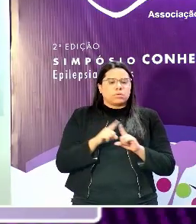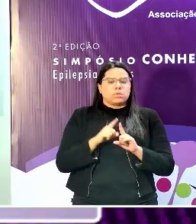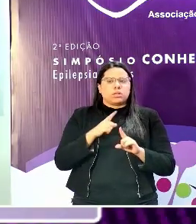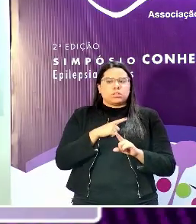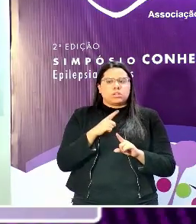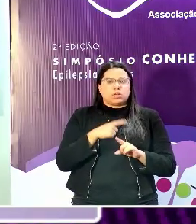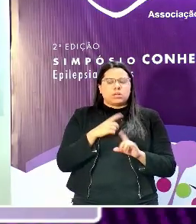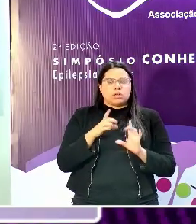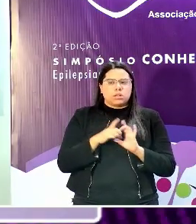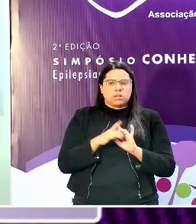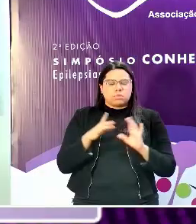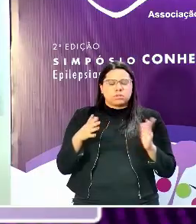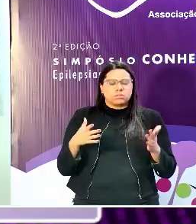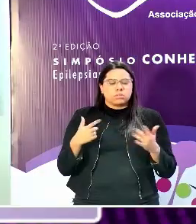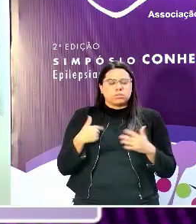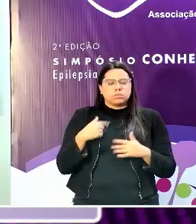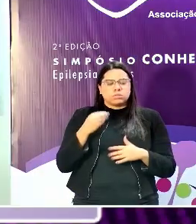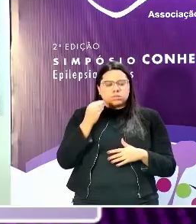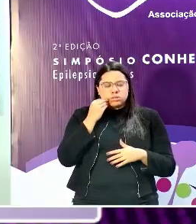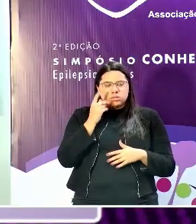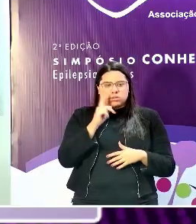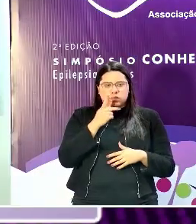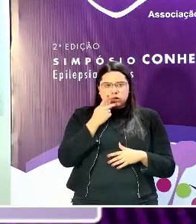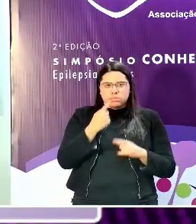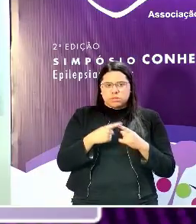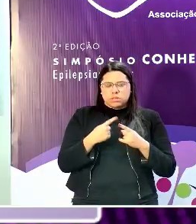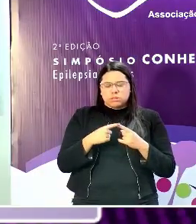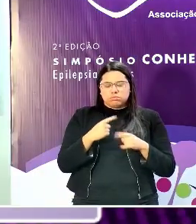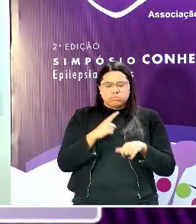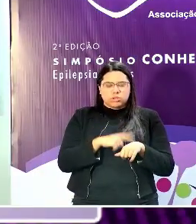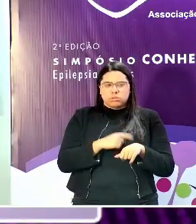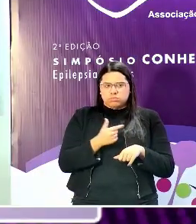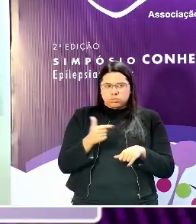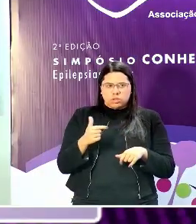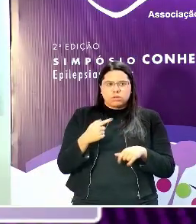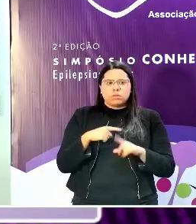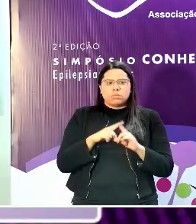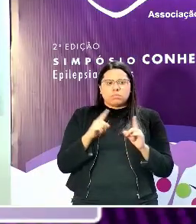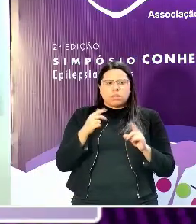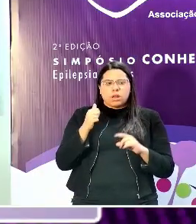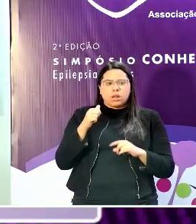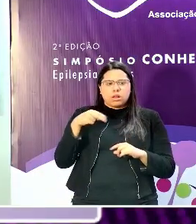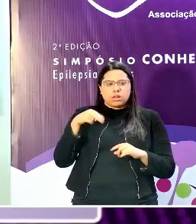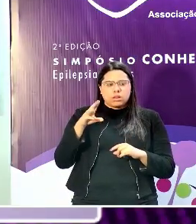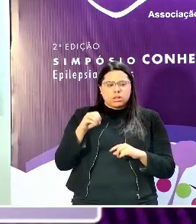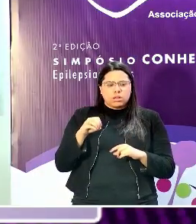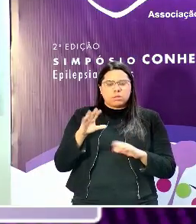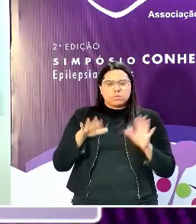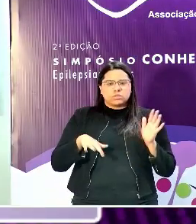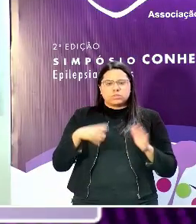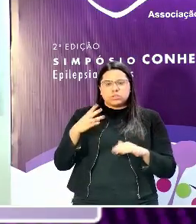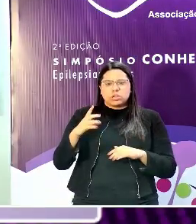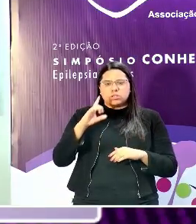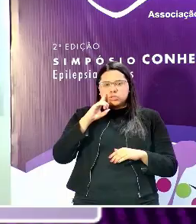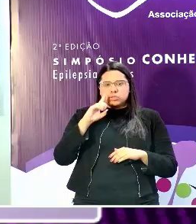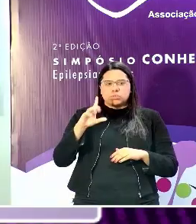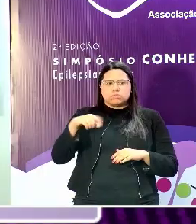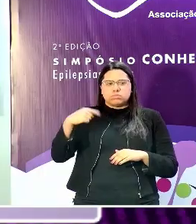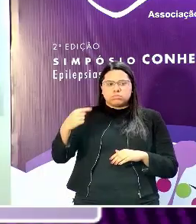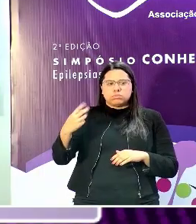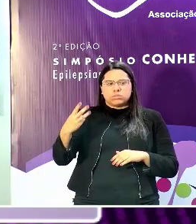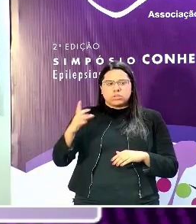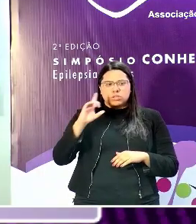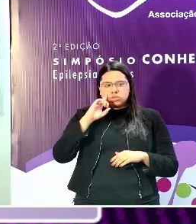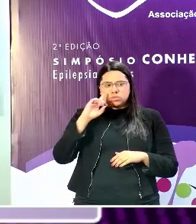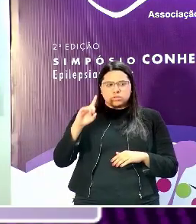liberação. E aí eu também não falei, porque não deu tempo, tentei correr, mas a nano a gente administra de 3 em 3 dias. Olha como ficou